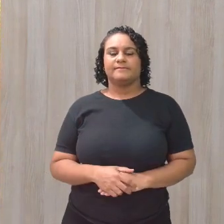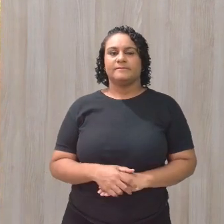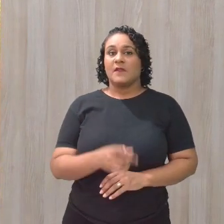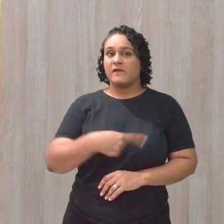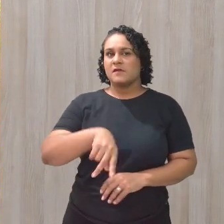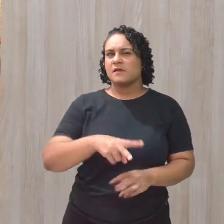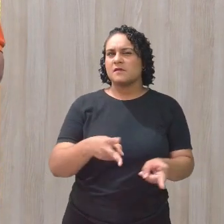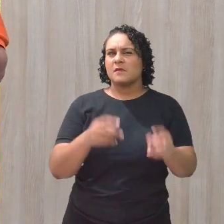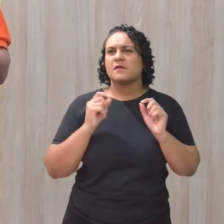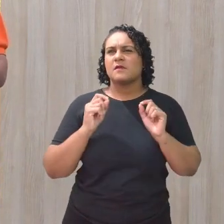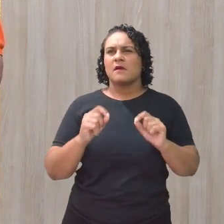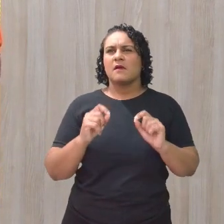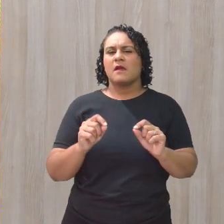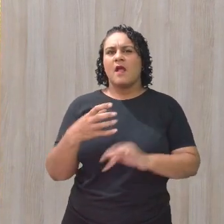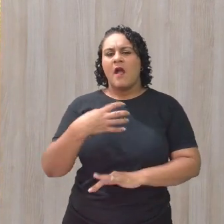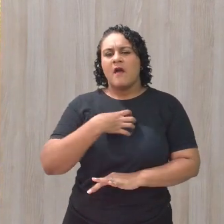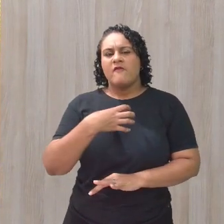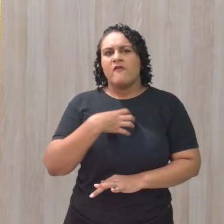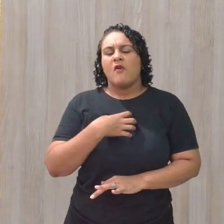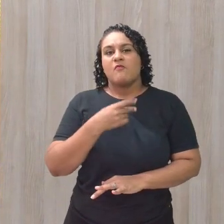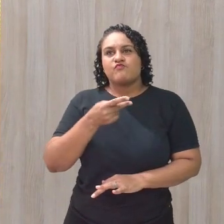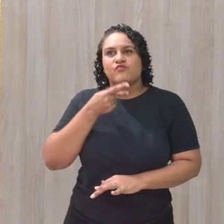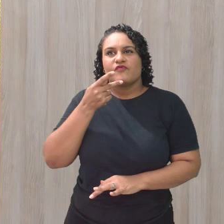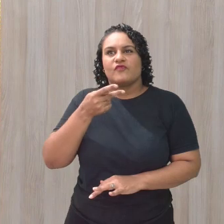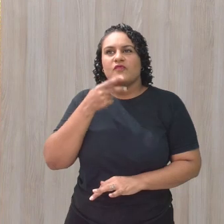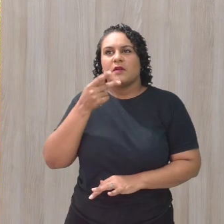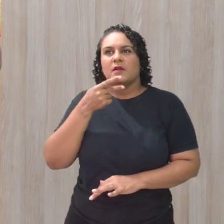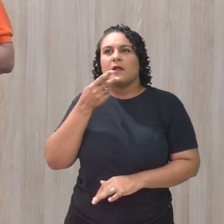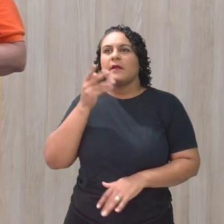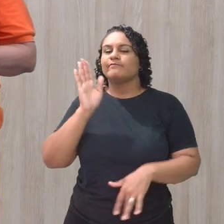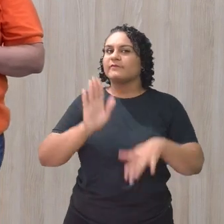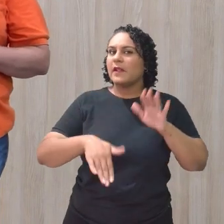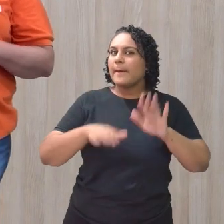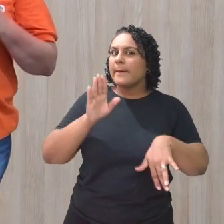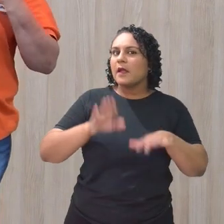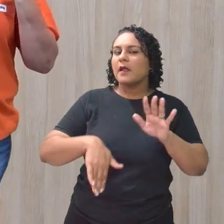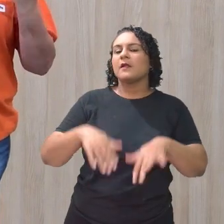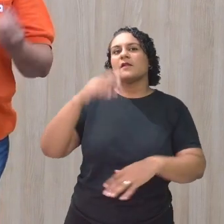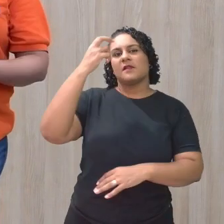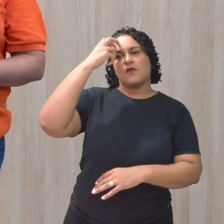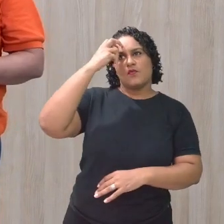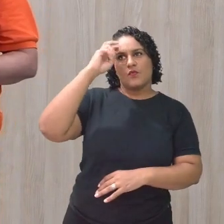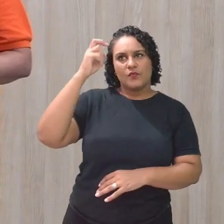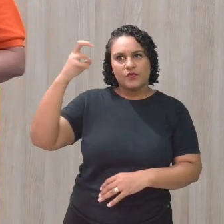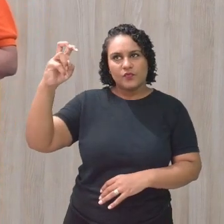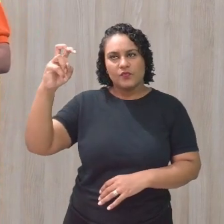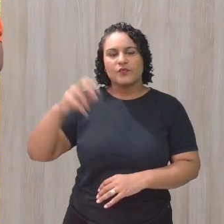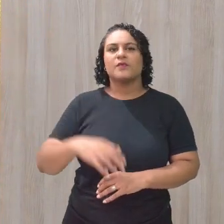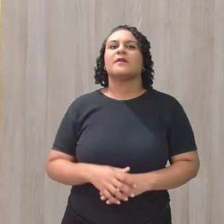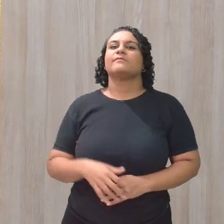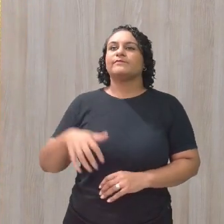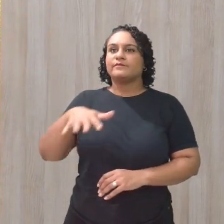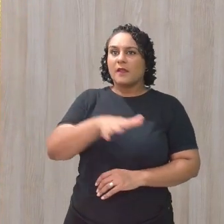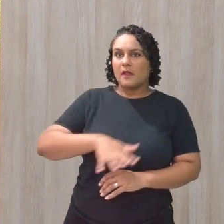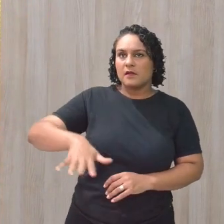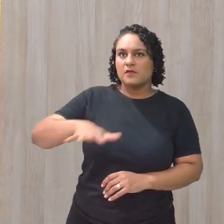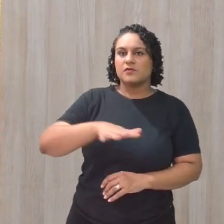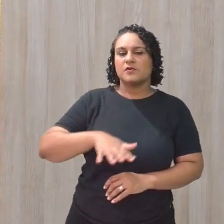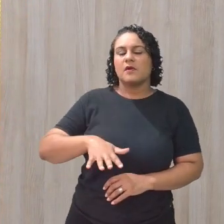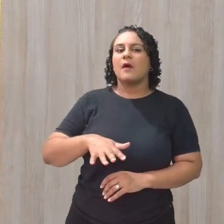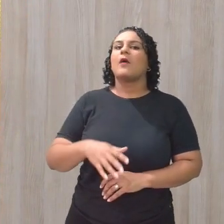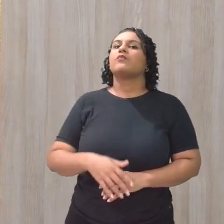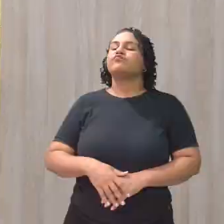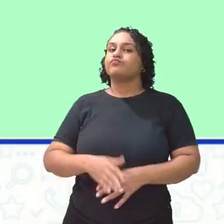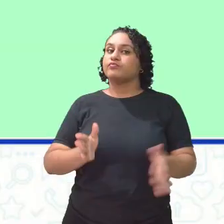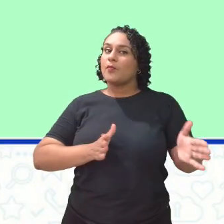vocês percebem que a forma de falar muda de acordo com a cultura, a região,